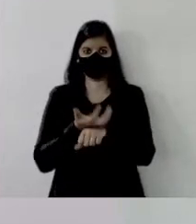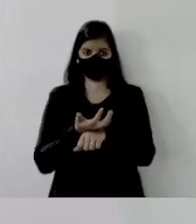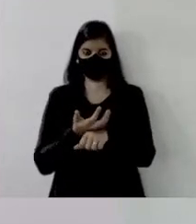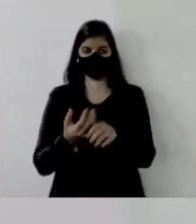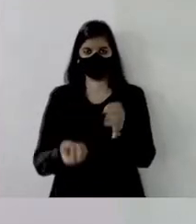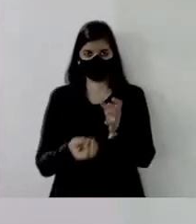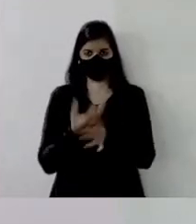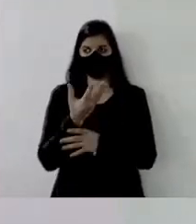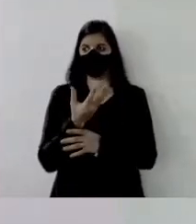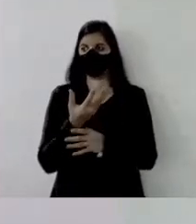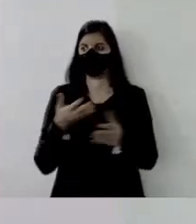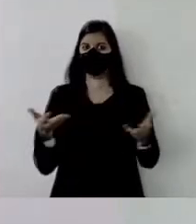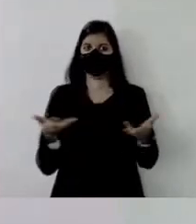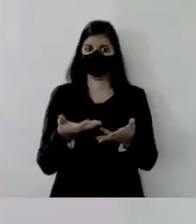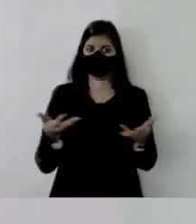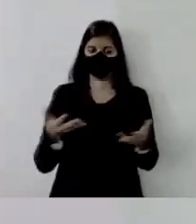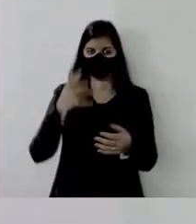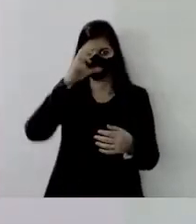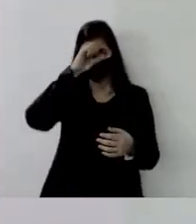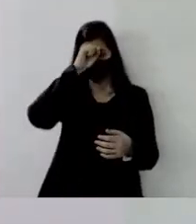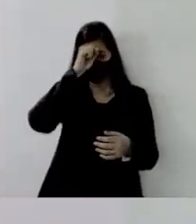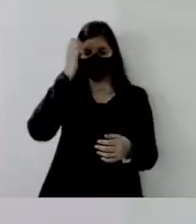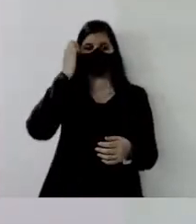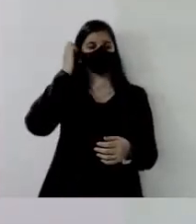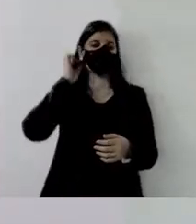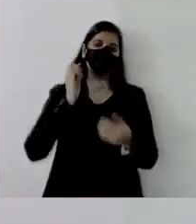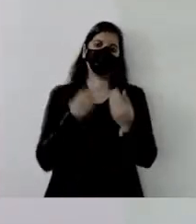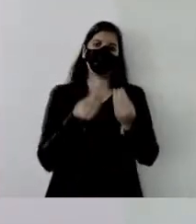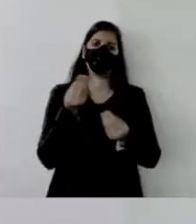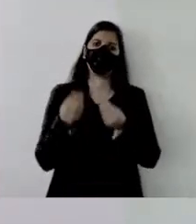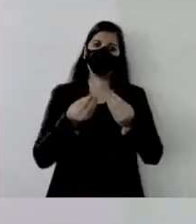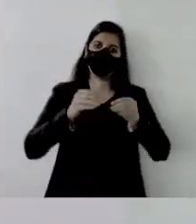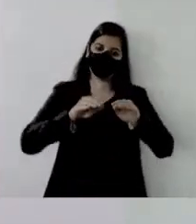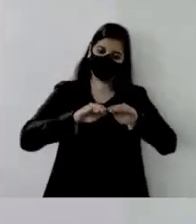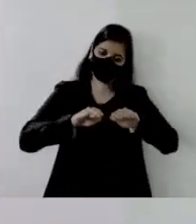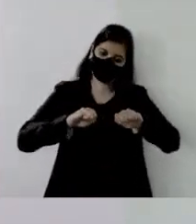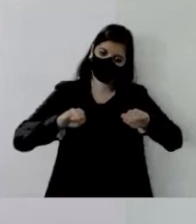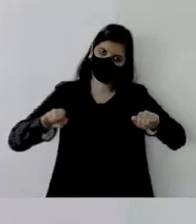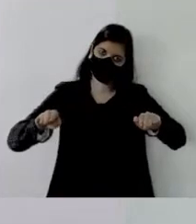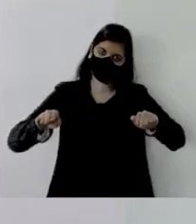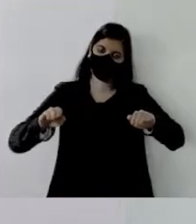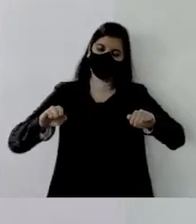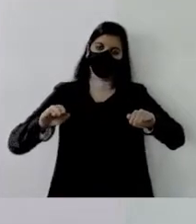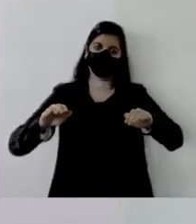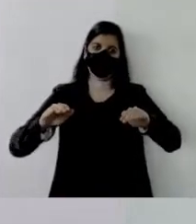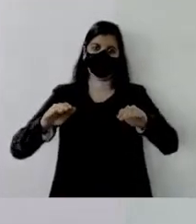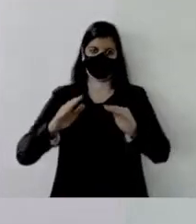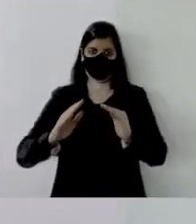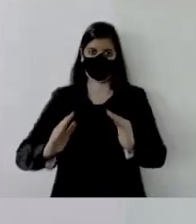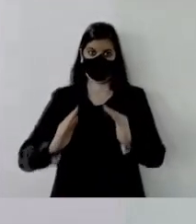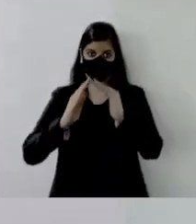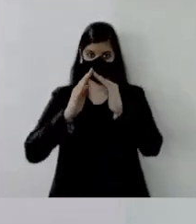maquetes. Agora nós vamos aprender a como planificar um tronco de pirâmide.